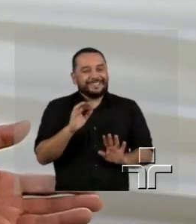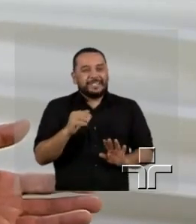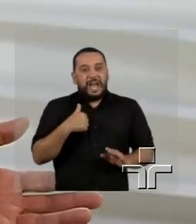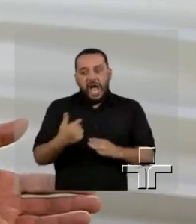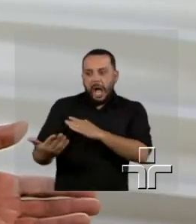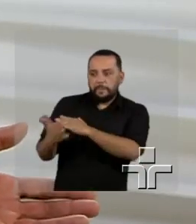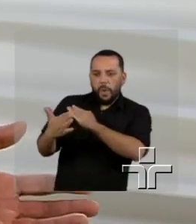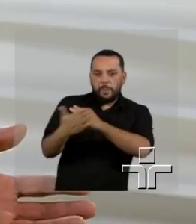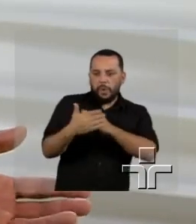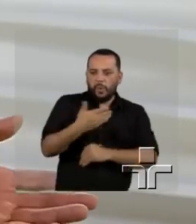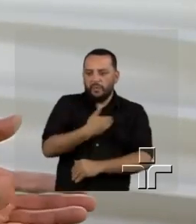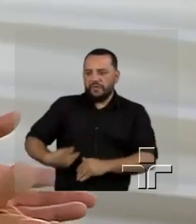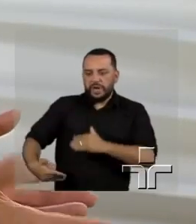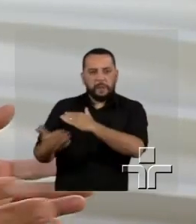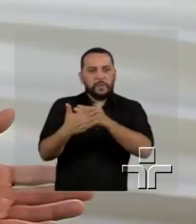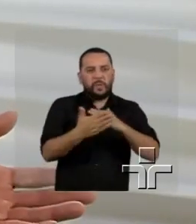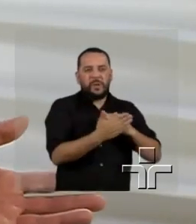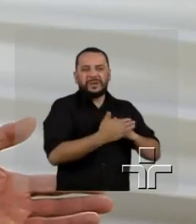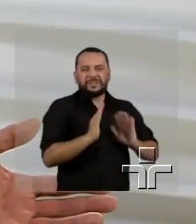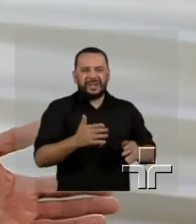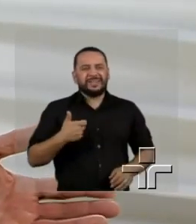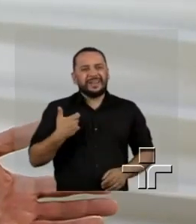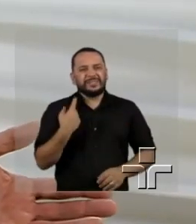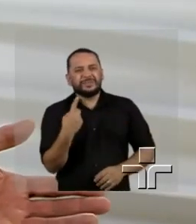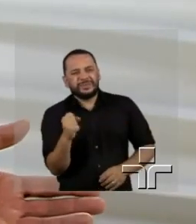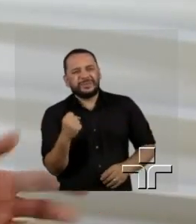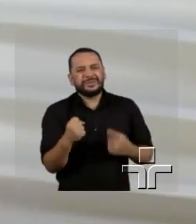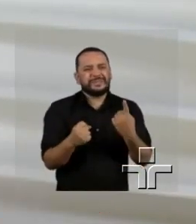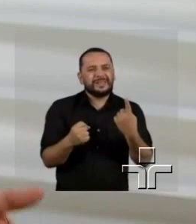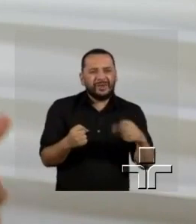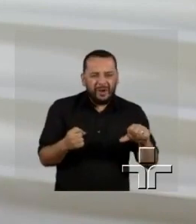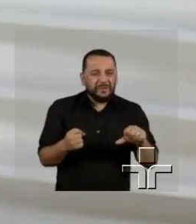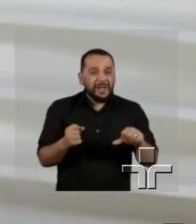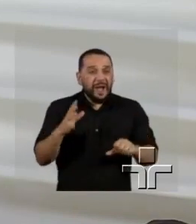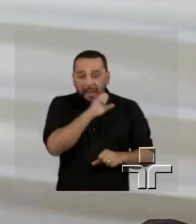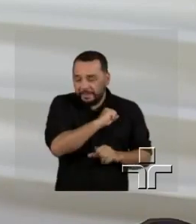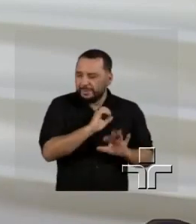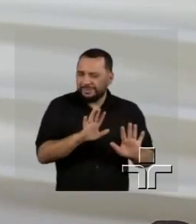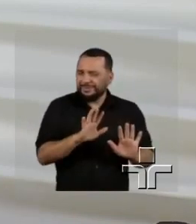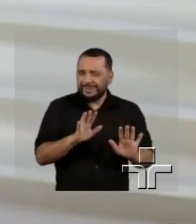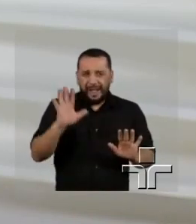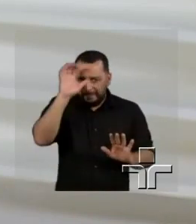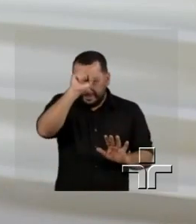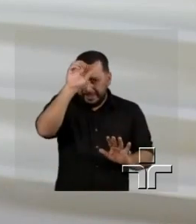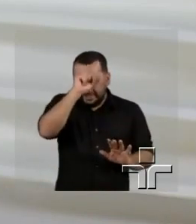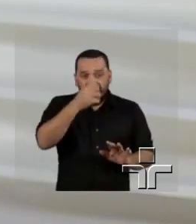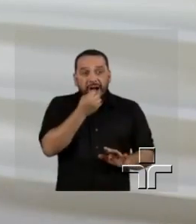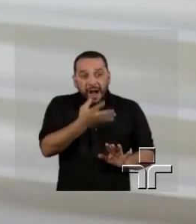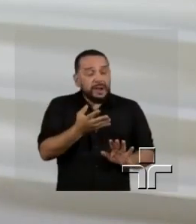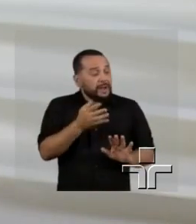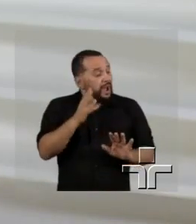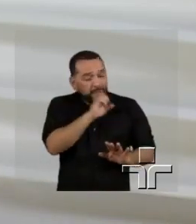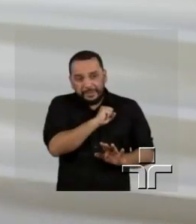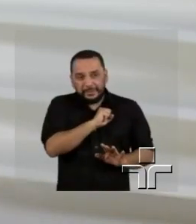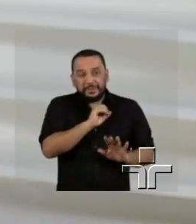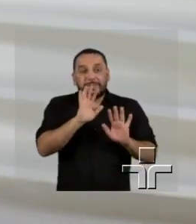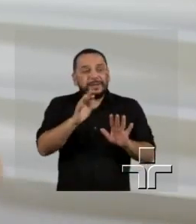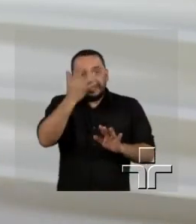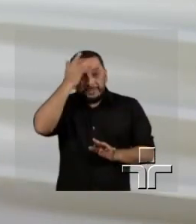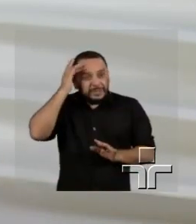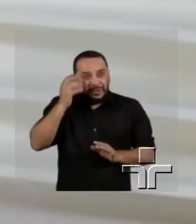Nos lugares que o senhor andou, o senhor viu isso? Olha, eu tive a oportunidade de morar nos Estados Unidos e morar 2 anos na Rússia,